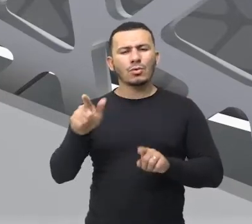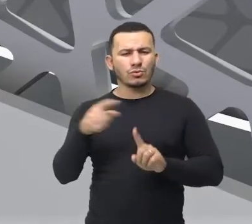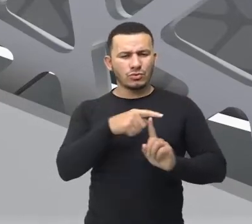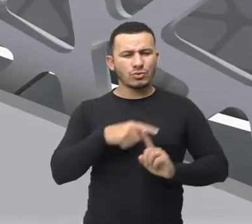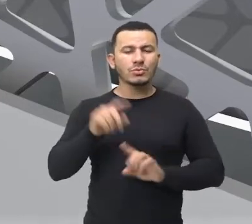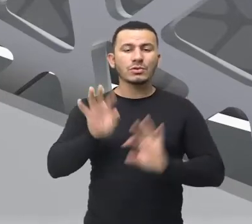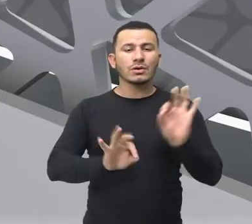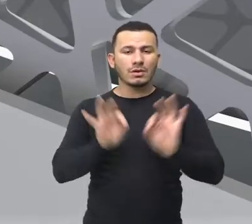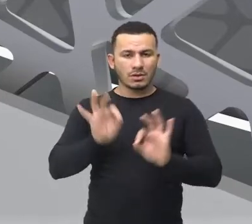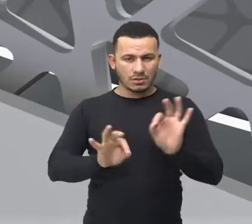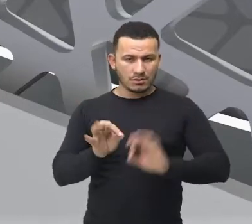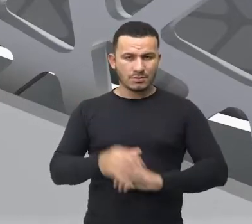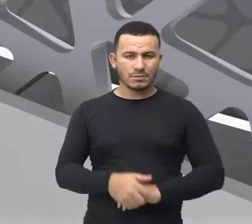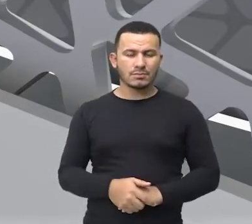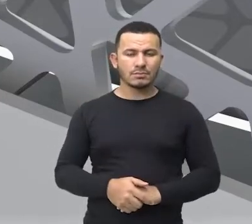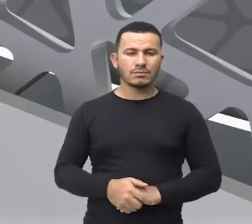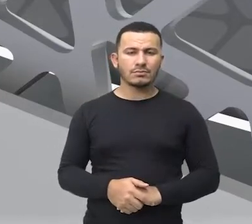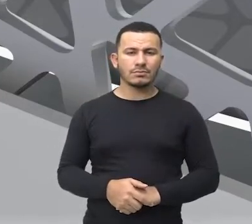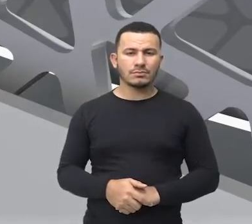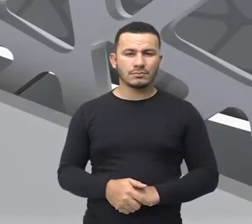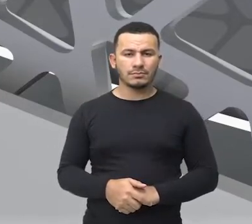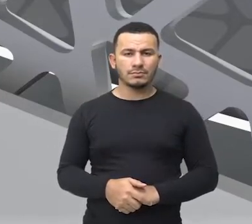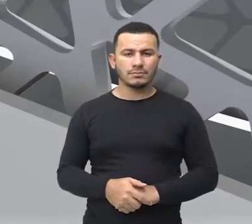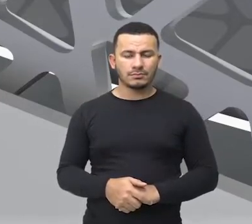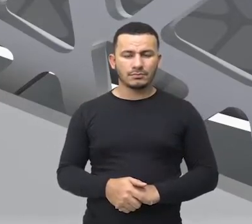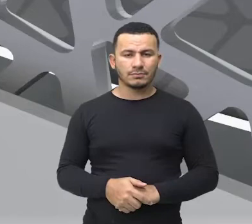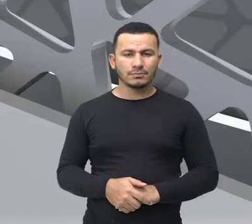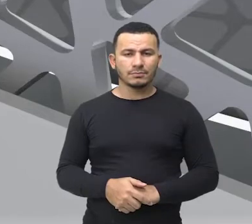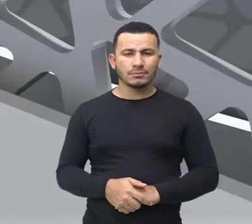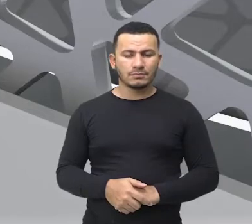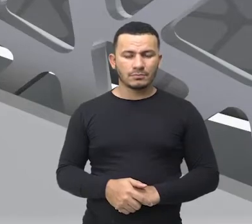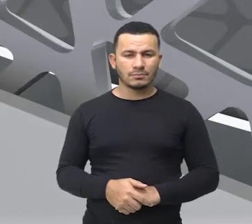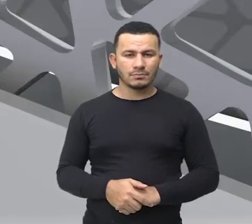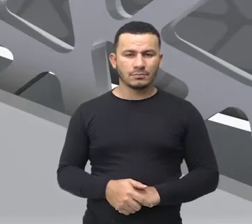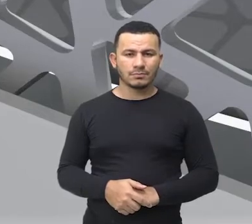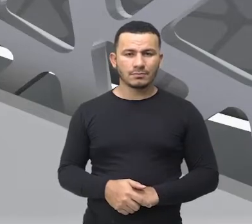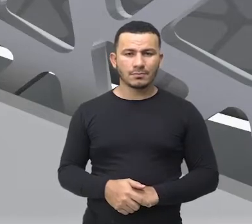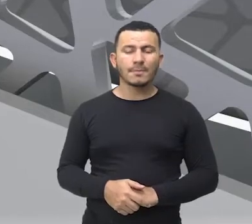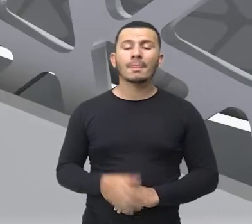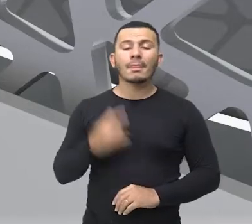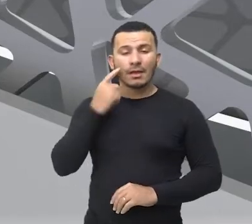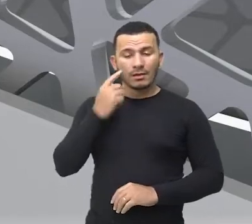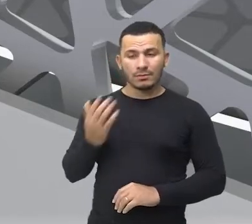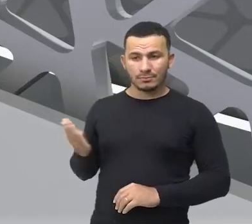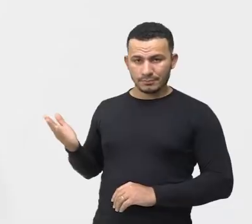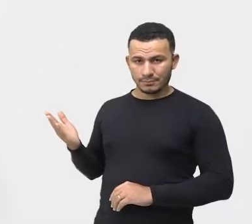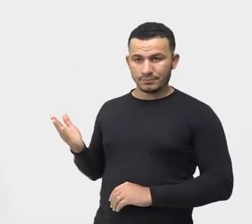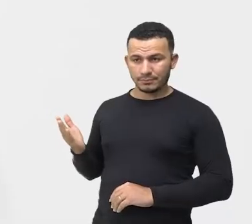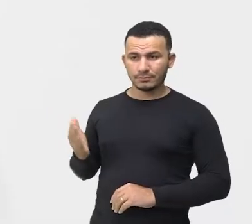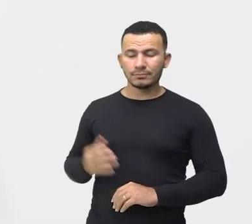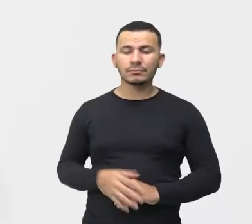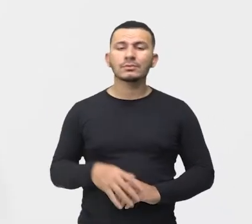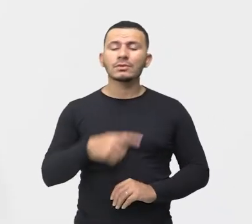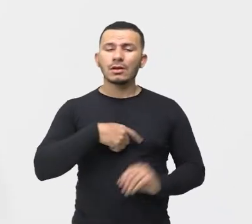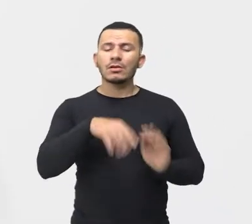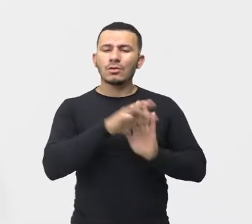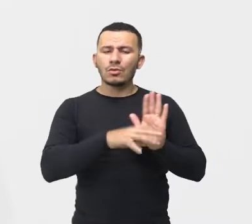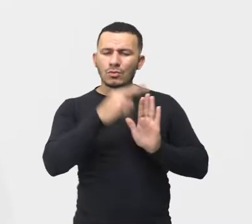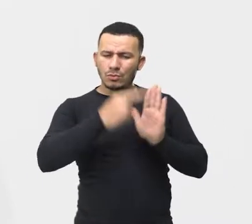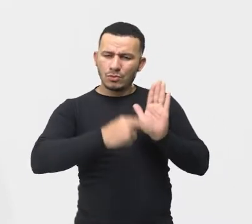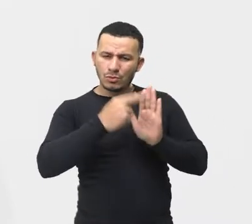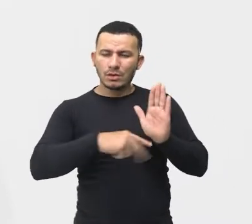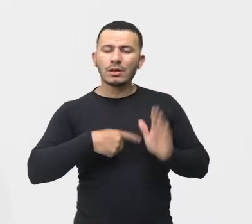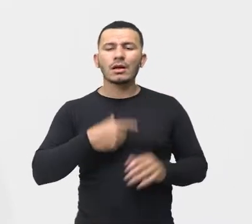vamos colocar aqui com relação ao texto, ou seja, a notícia. Então, colocando aí para vocês. Observem que nós